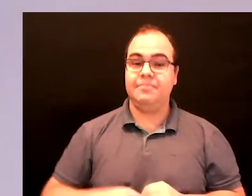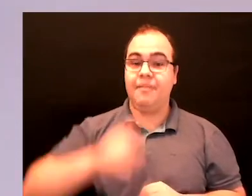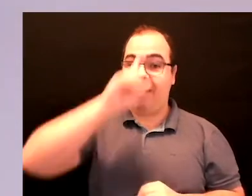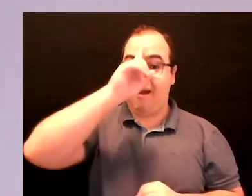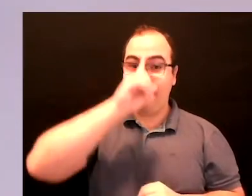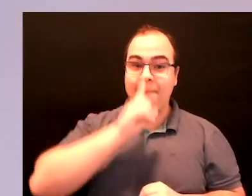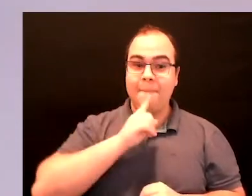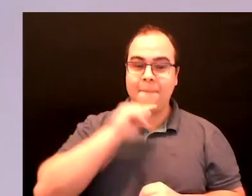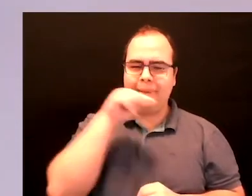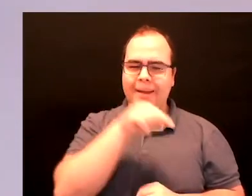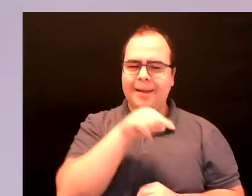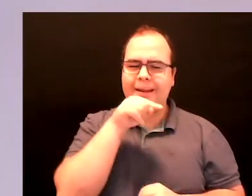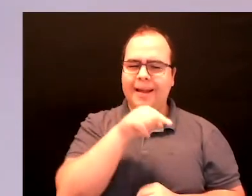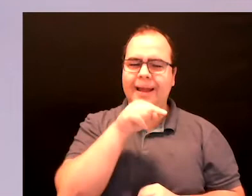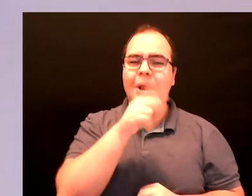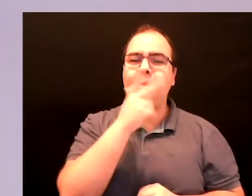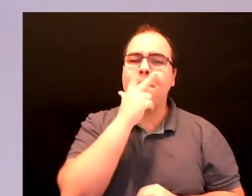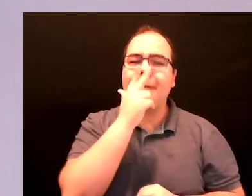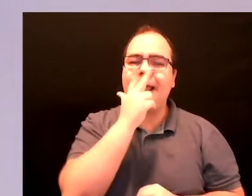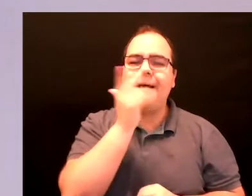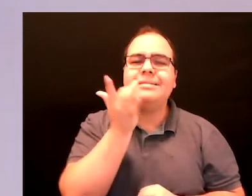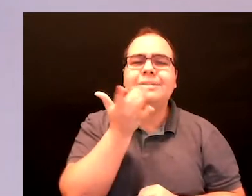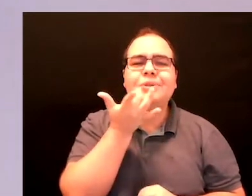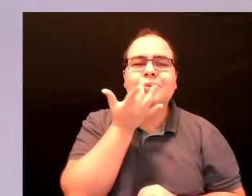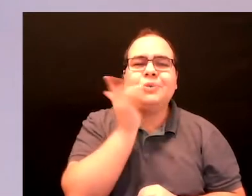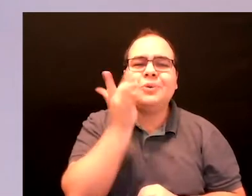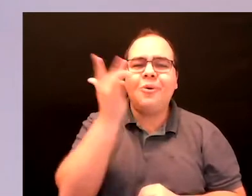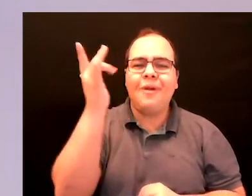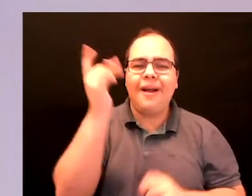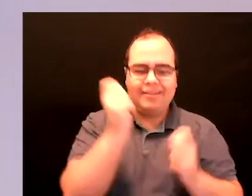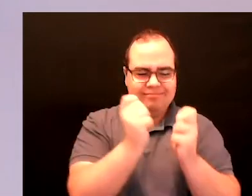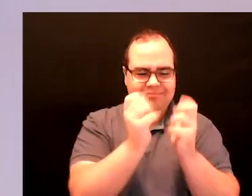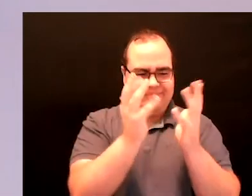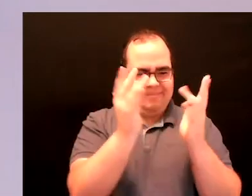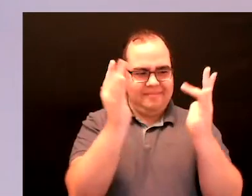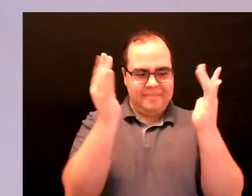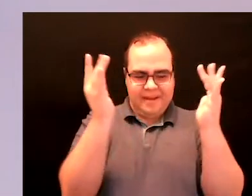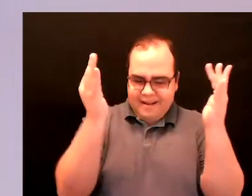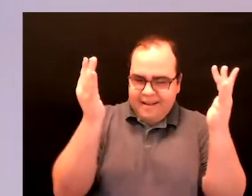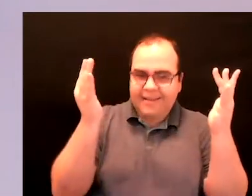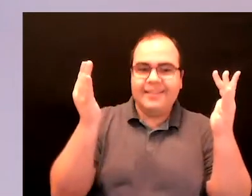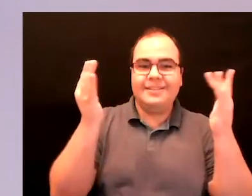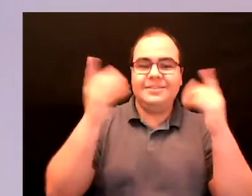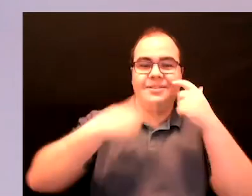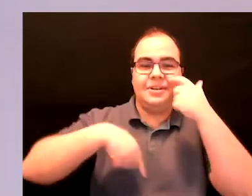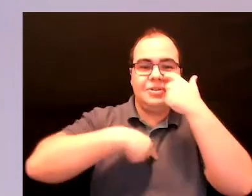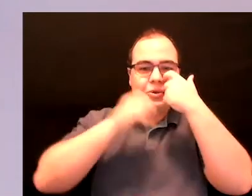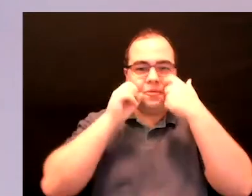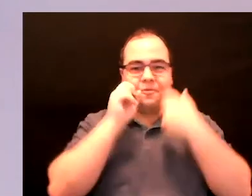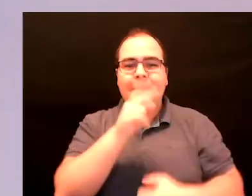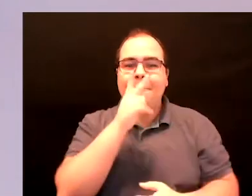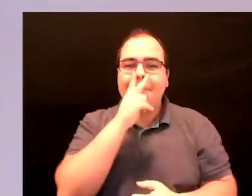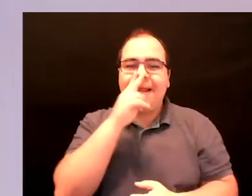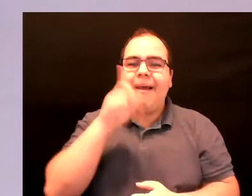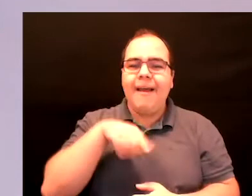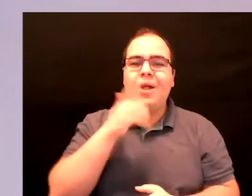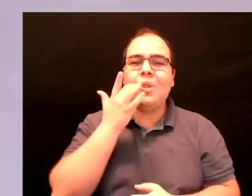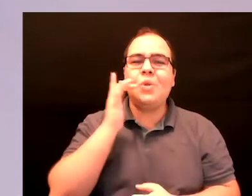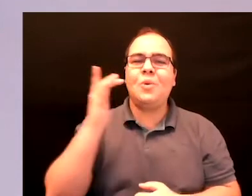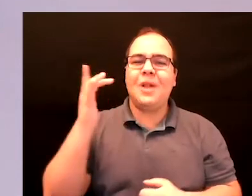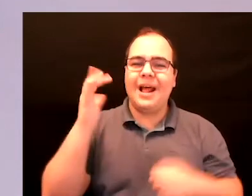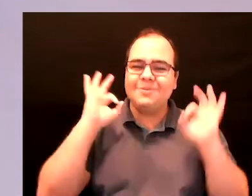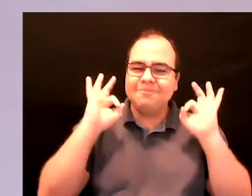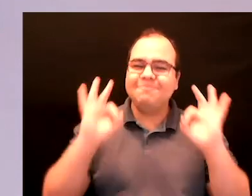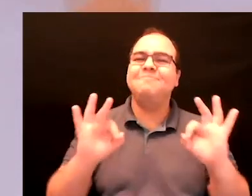O amarelo, que vira praticamente um dourado, né? Porque a mica, como ela é brilhante, ele já vai se tornando um